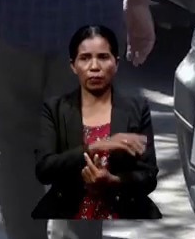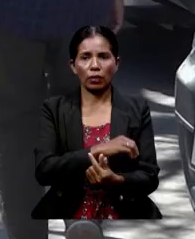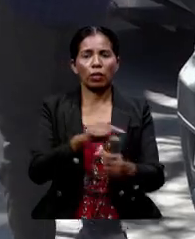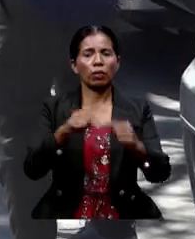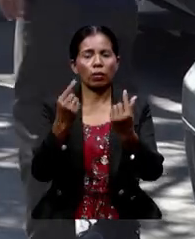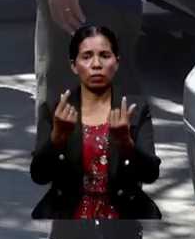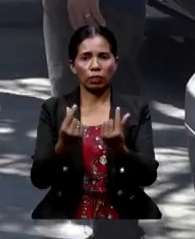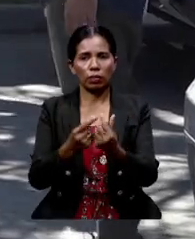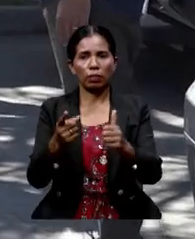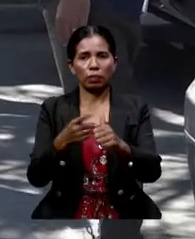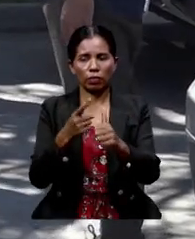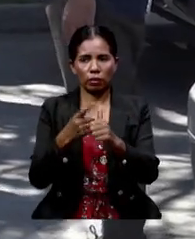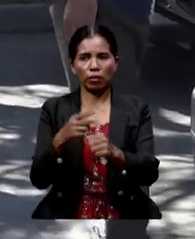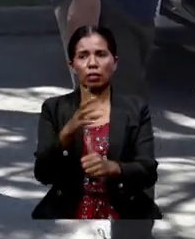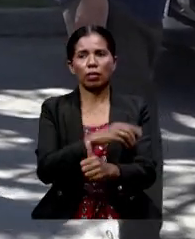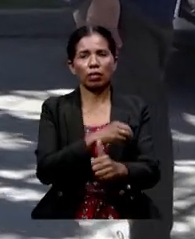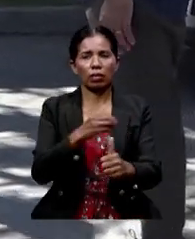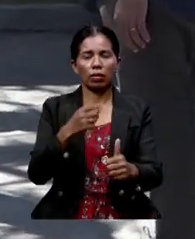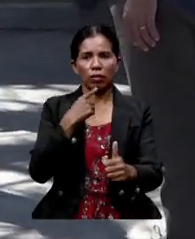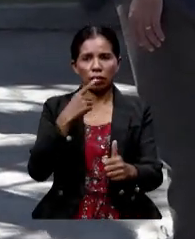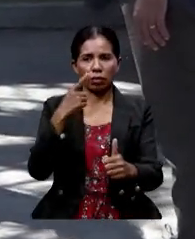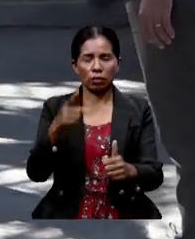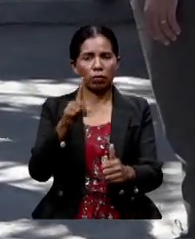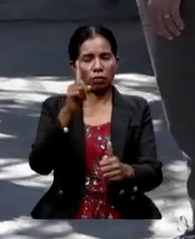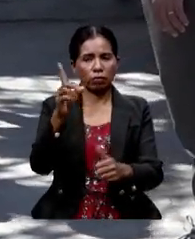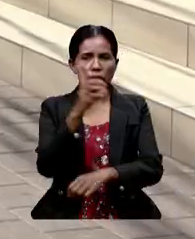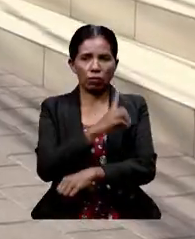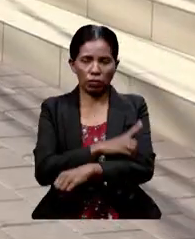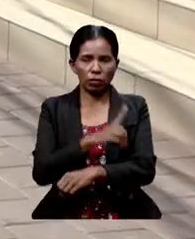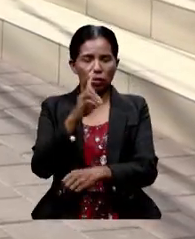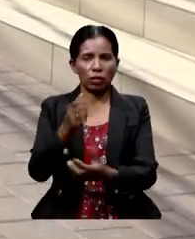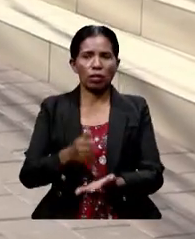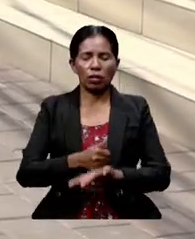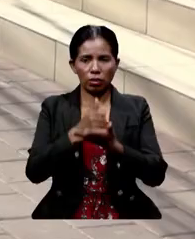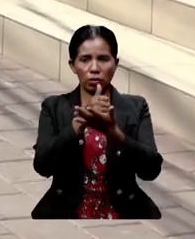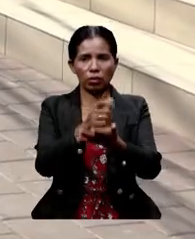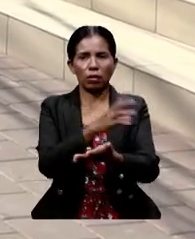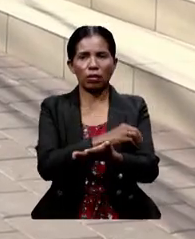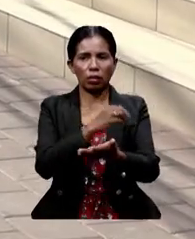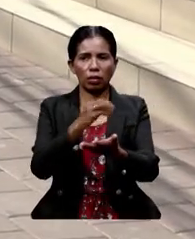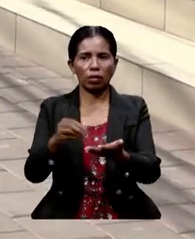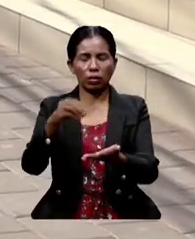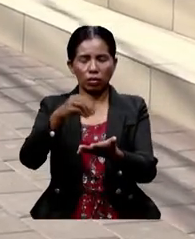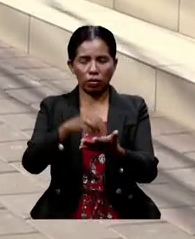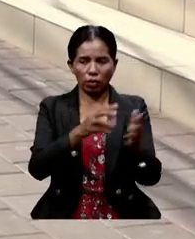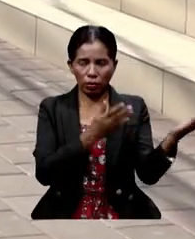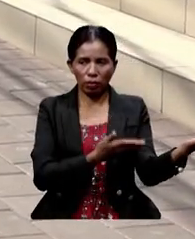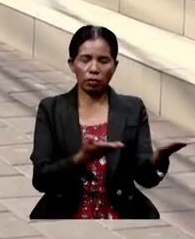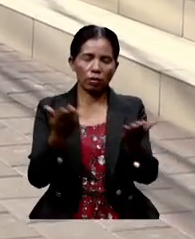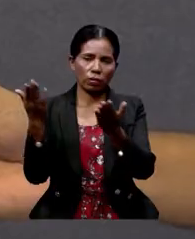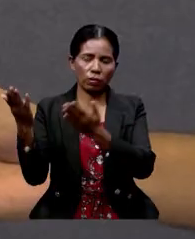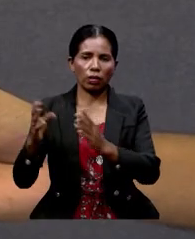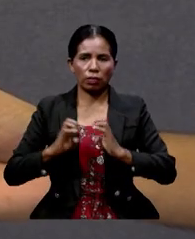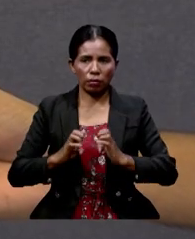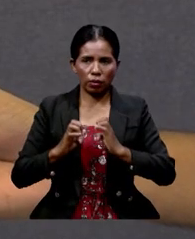A equipa dos grupos de primeira intervenção é constituída por um guia, um apoio e serafila para garantirem a evacuação de